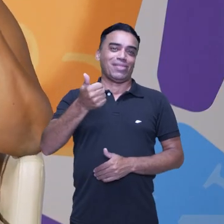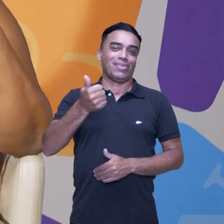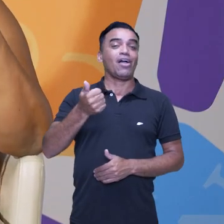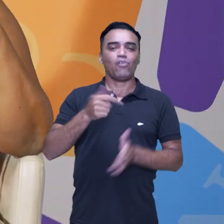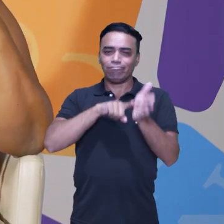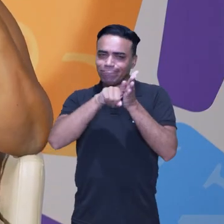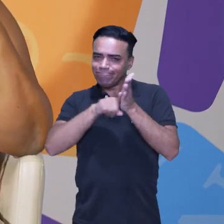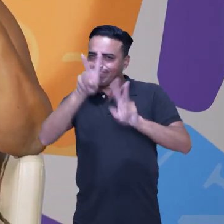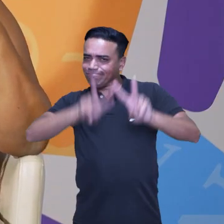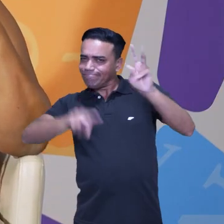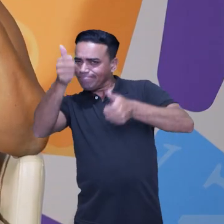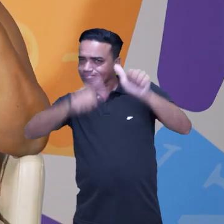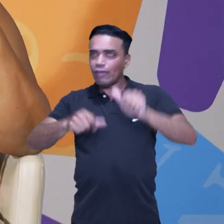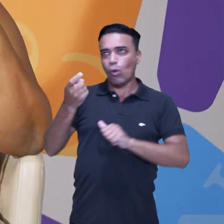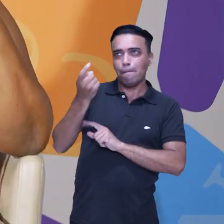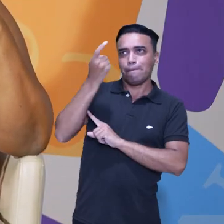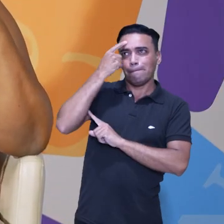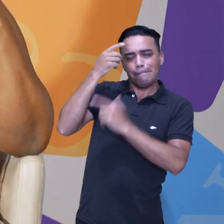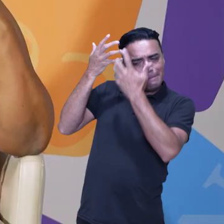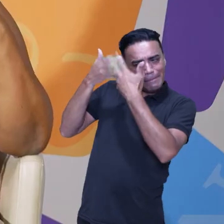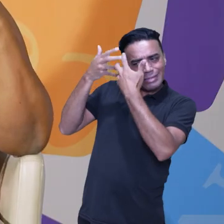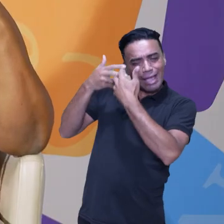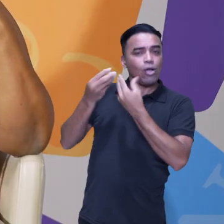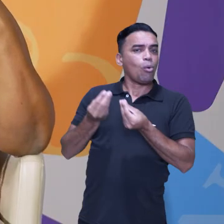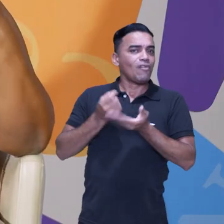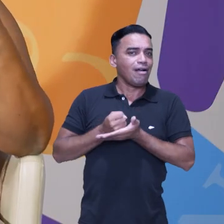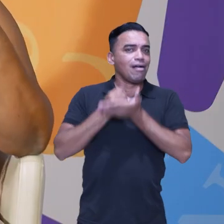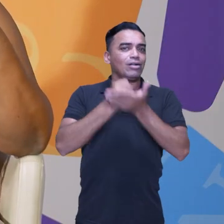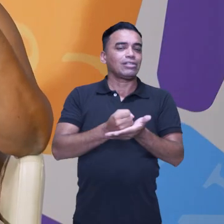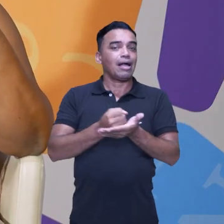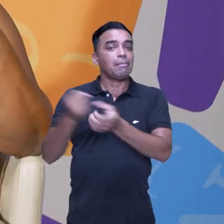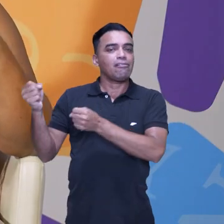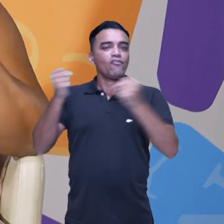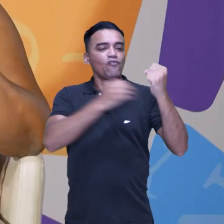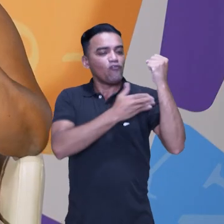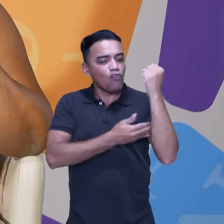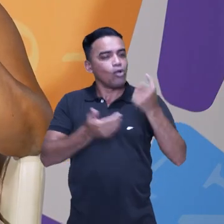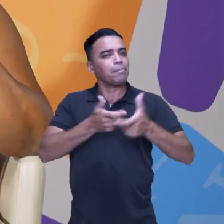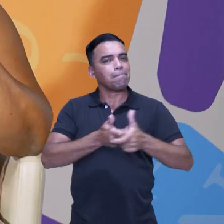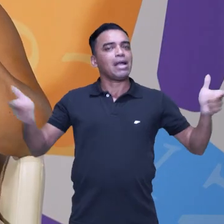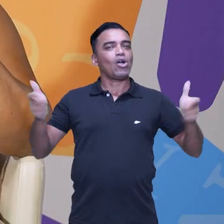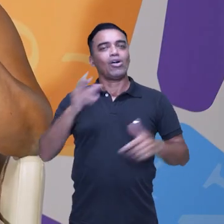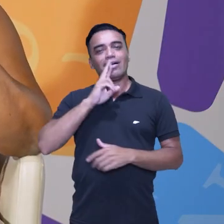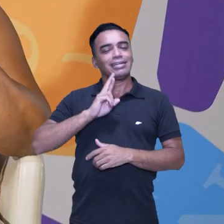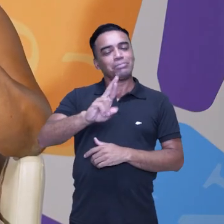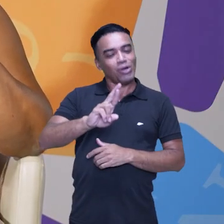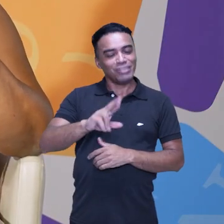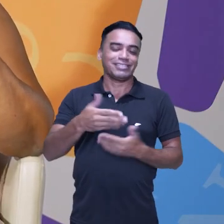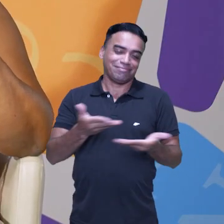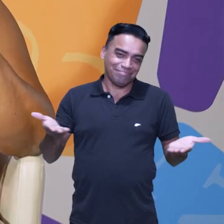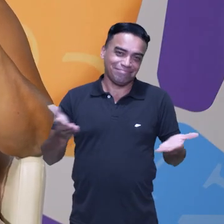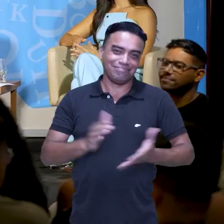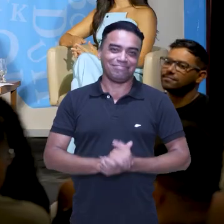vou analisar e vou pensar como a gente pode contribuir para que isso seja mais potente. Fica a resposta nesse sentido.